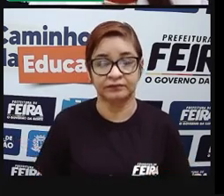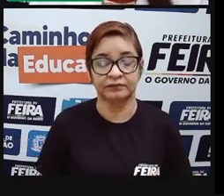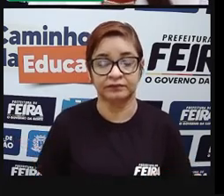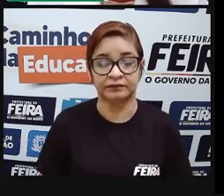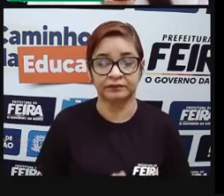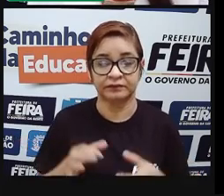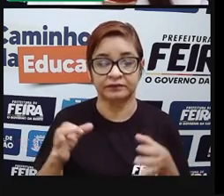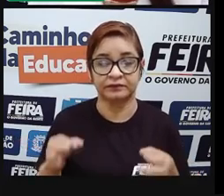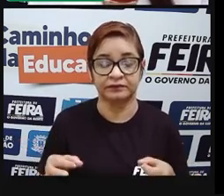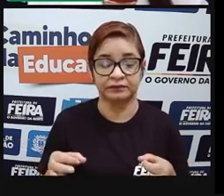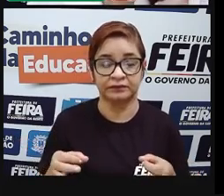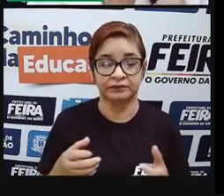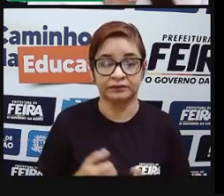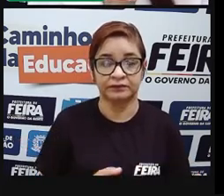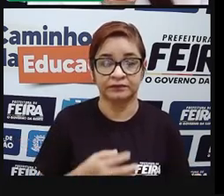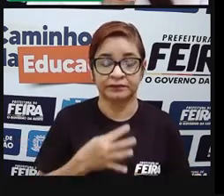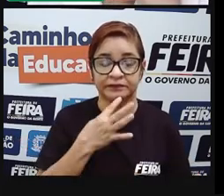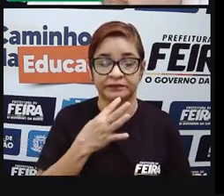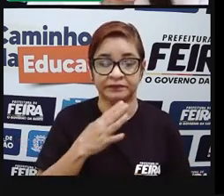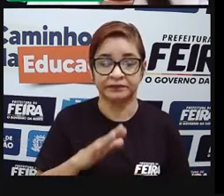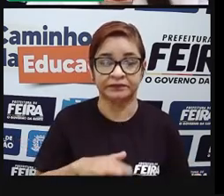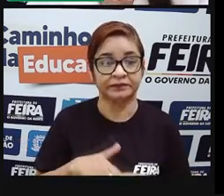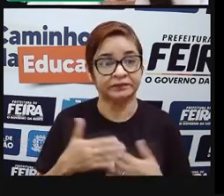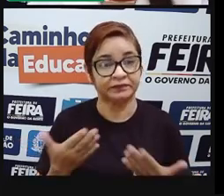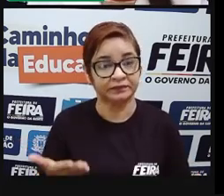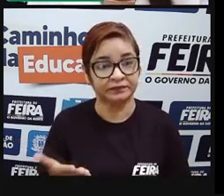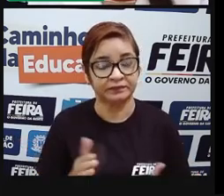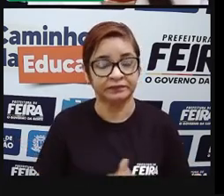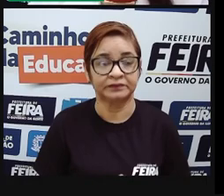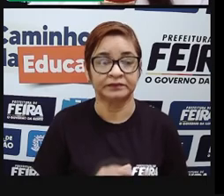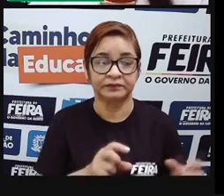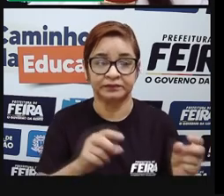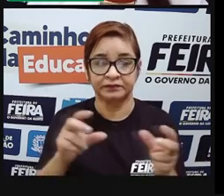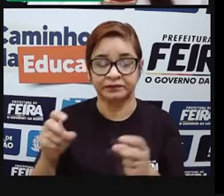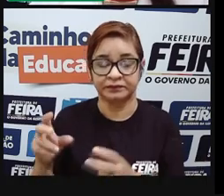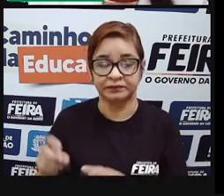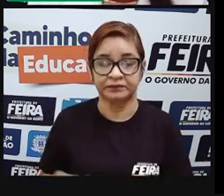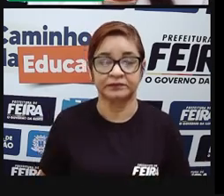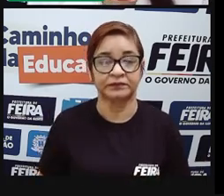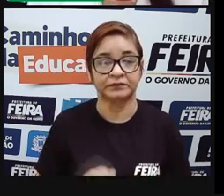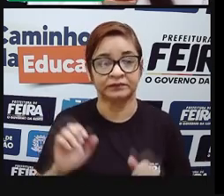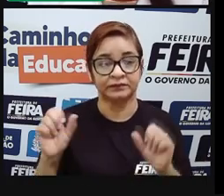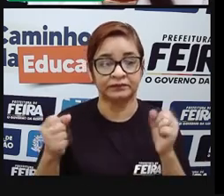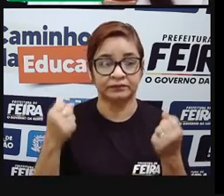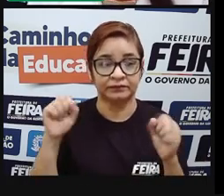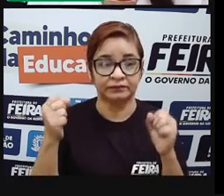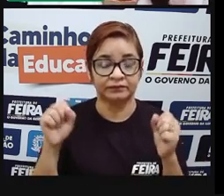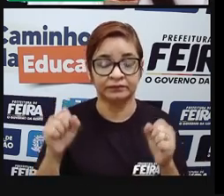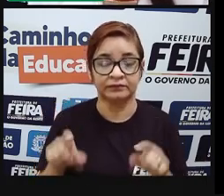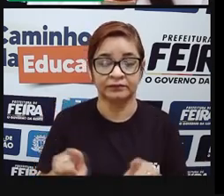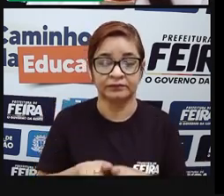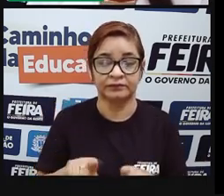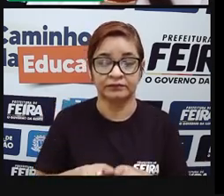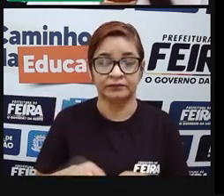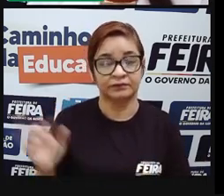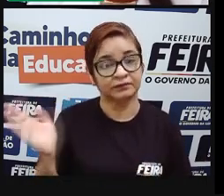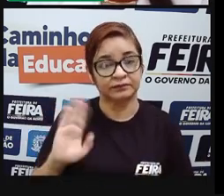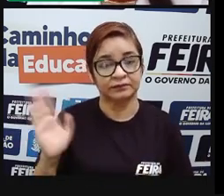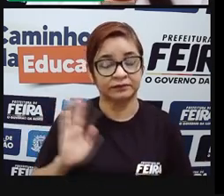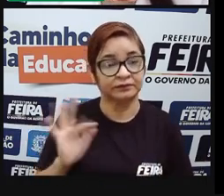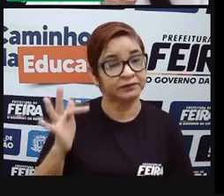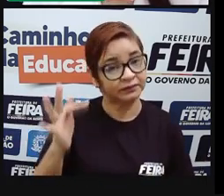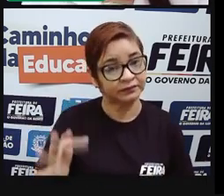pesquisa de busca de conhecer um pouco as atividades do comércio da atividade das Indústrias da cidade tá bom bom então até a próxima